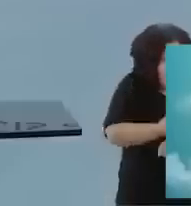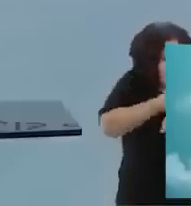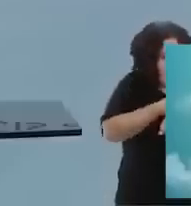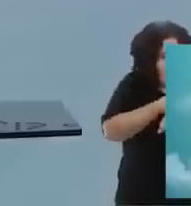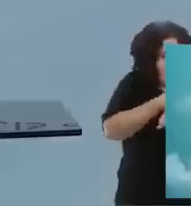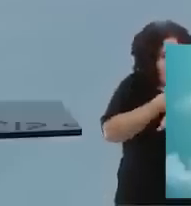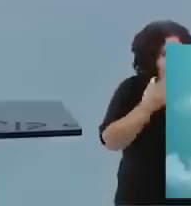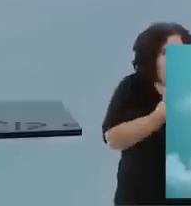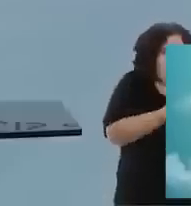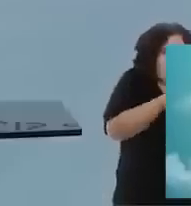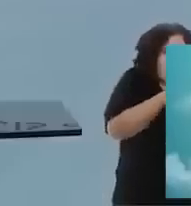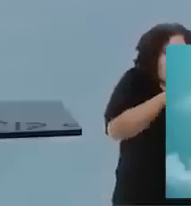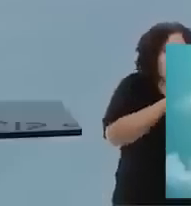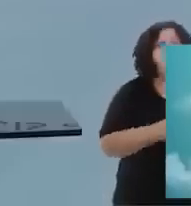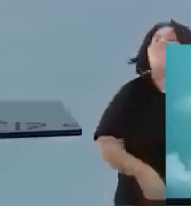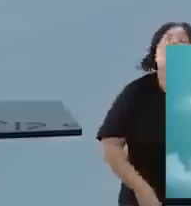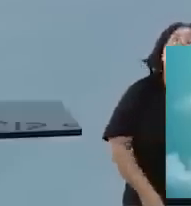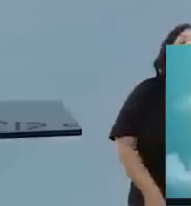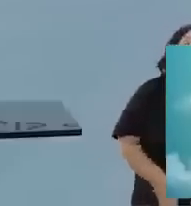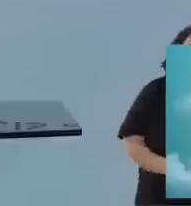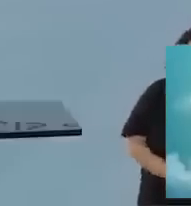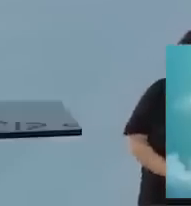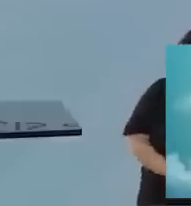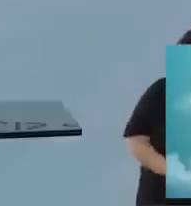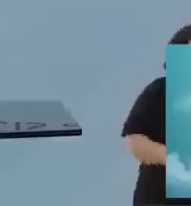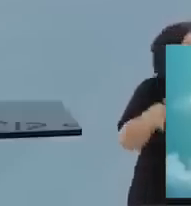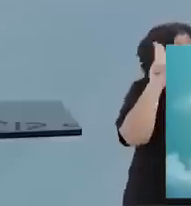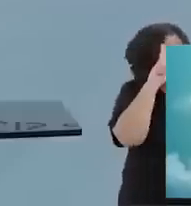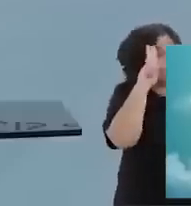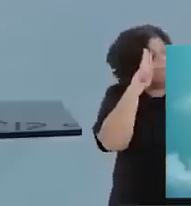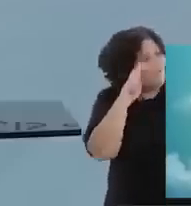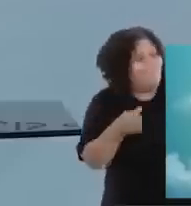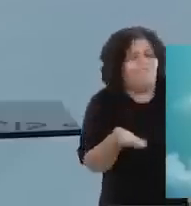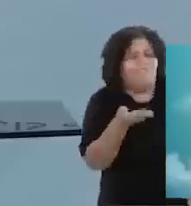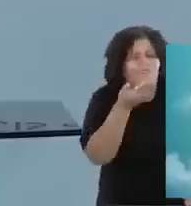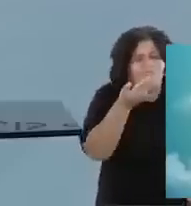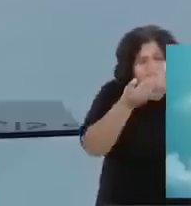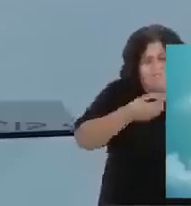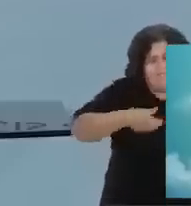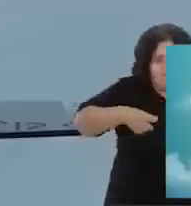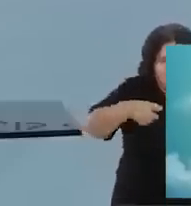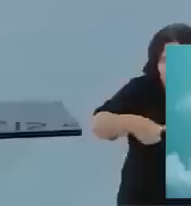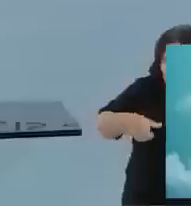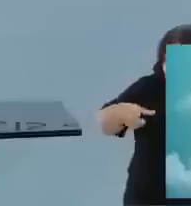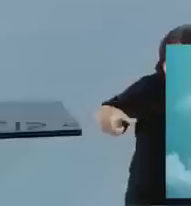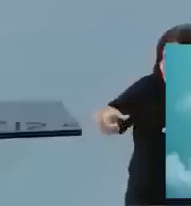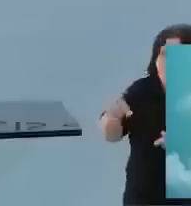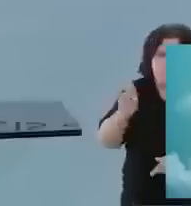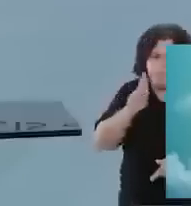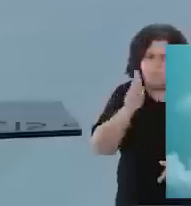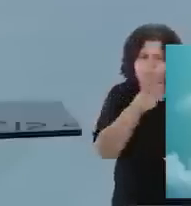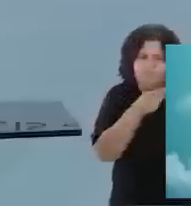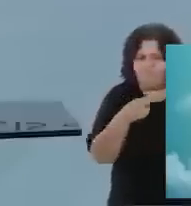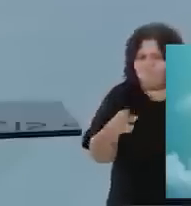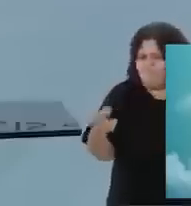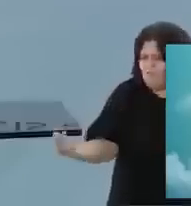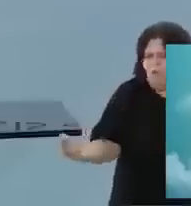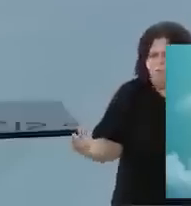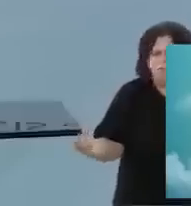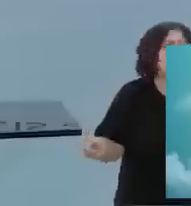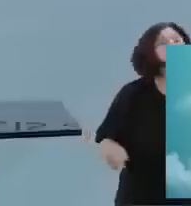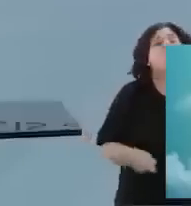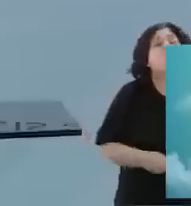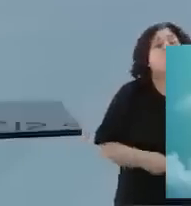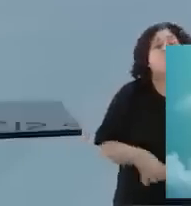Eu vou contar um fato que me marca muito, é a história do jantar. Imagine você fazendo um jantar especial para sua